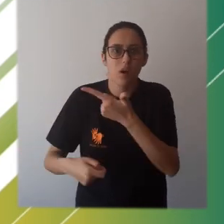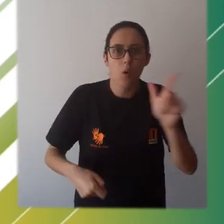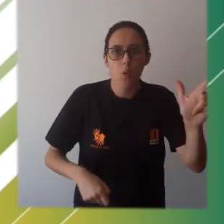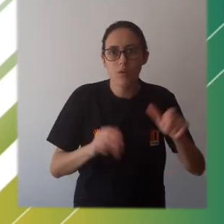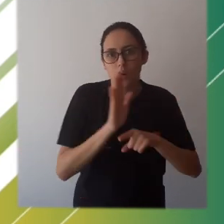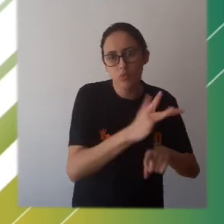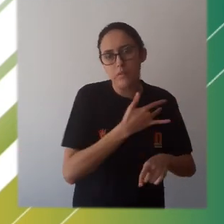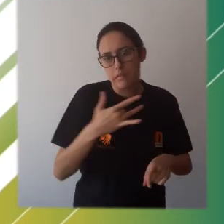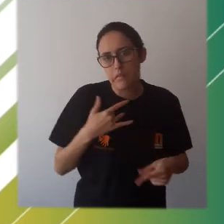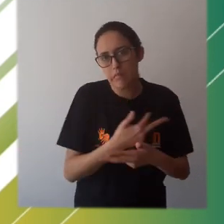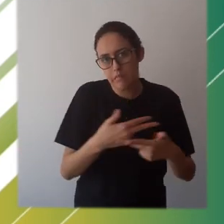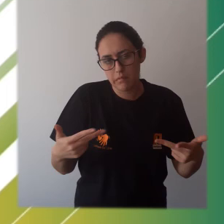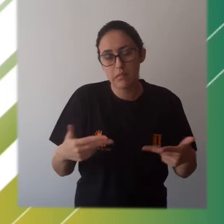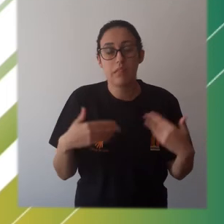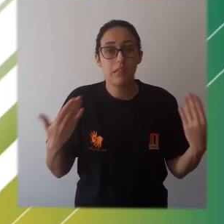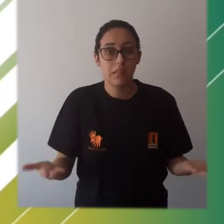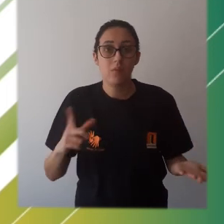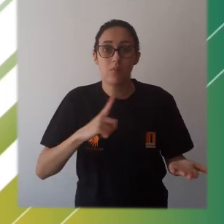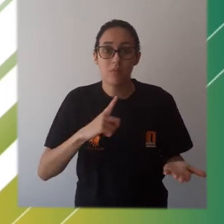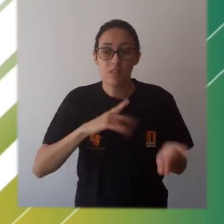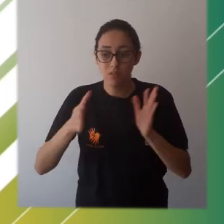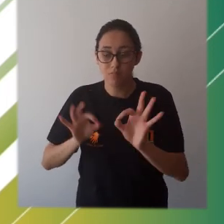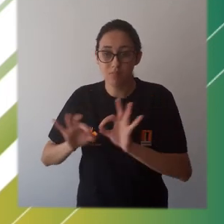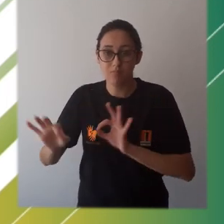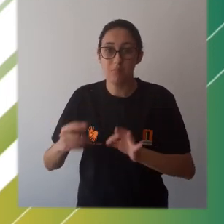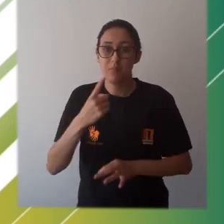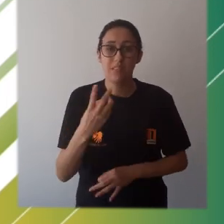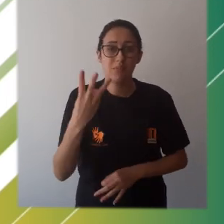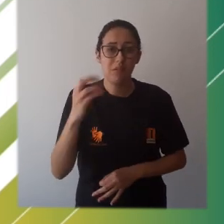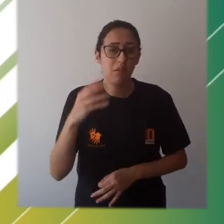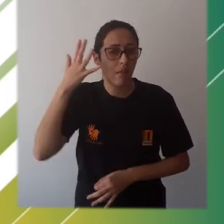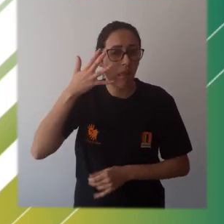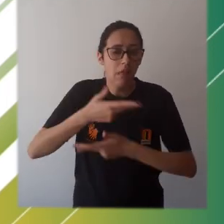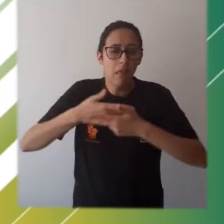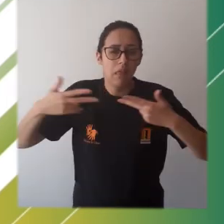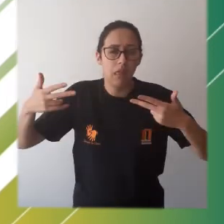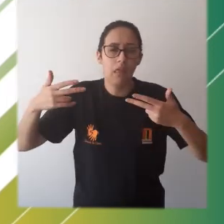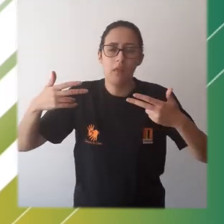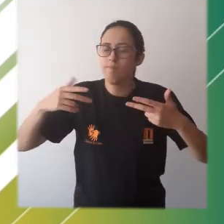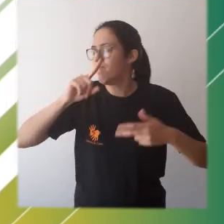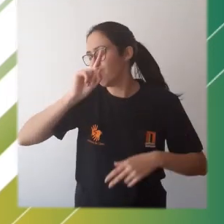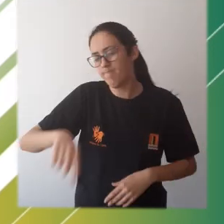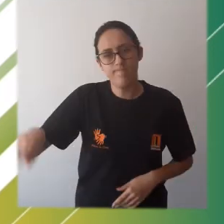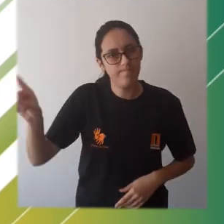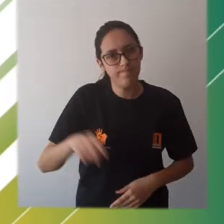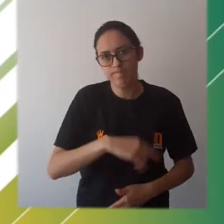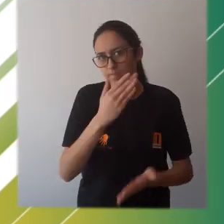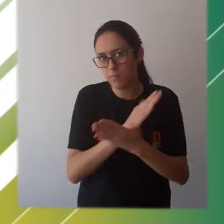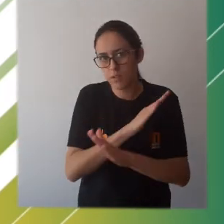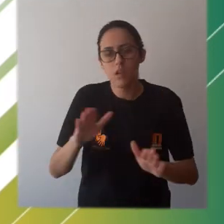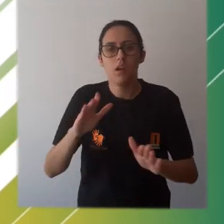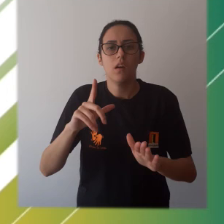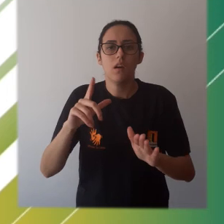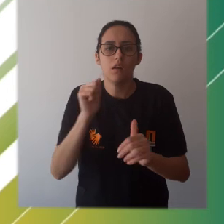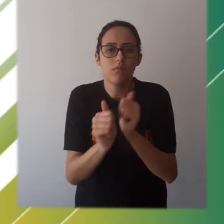áreas. E aí, a gente que tem mais de 130 eventos realizados no ano, tivemos impactos significativos.